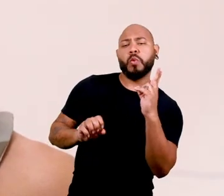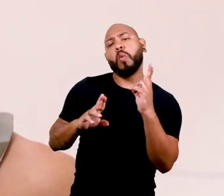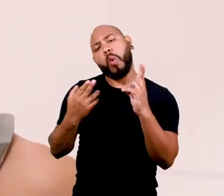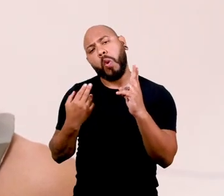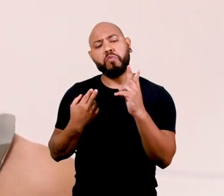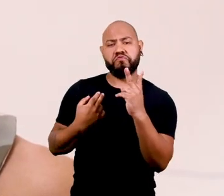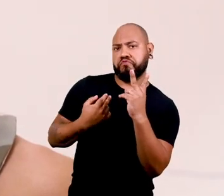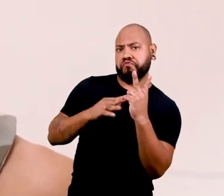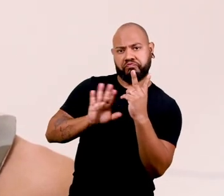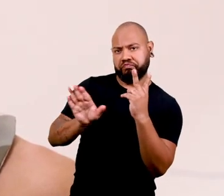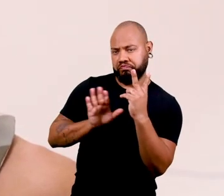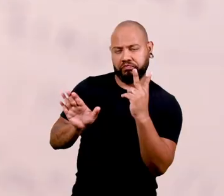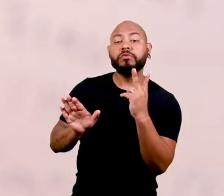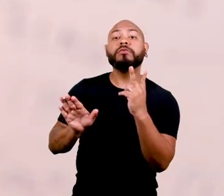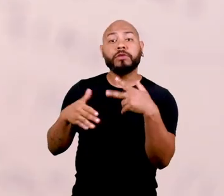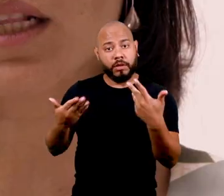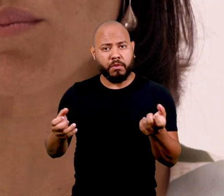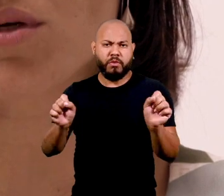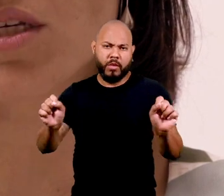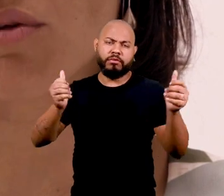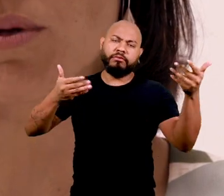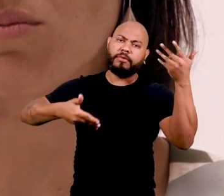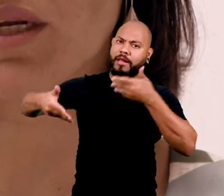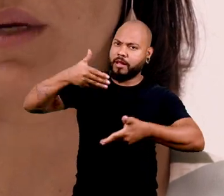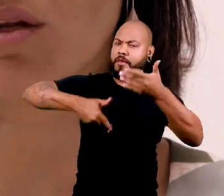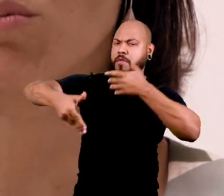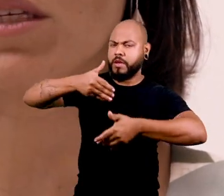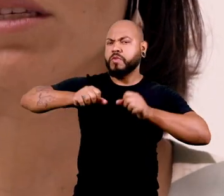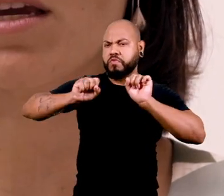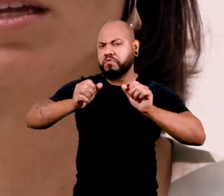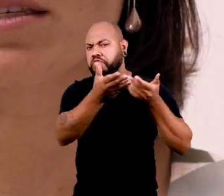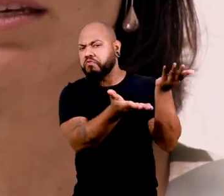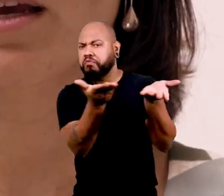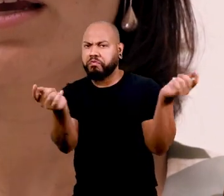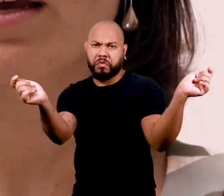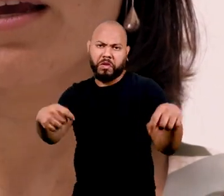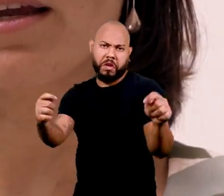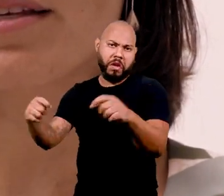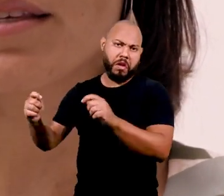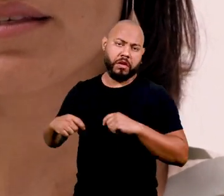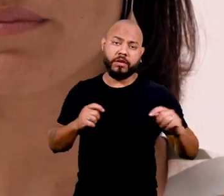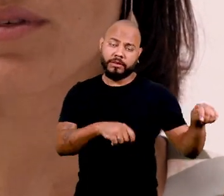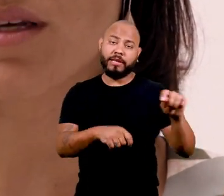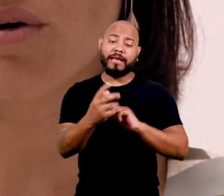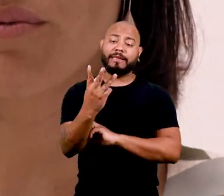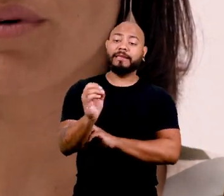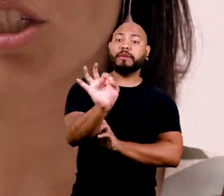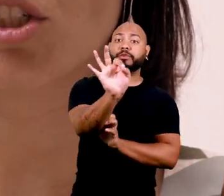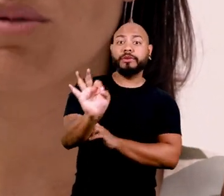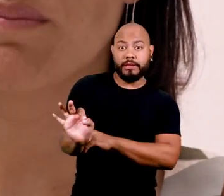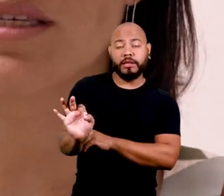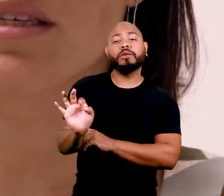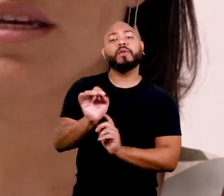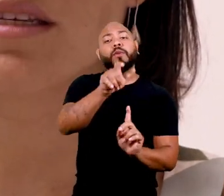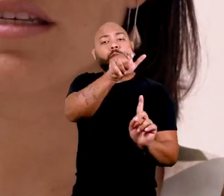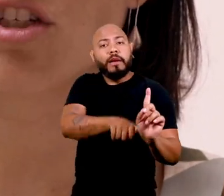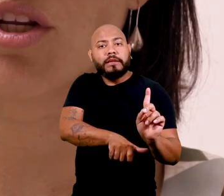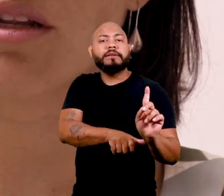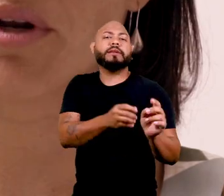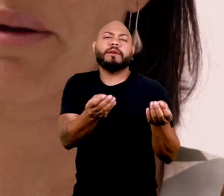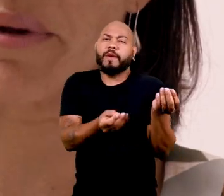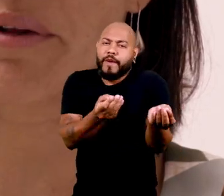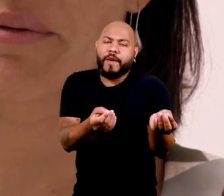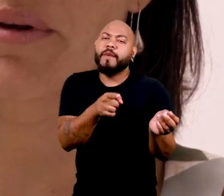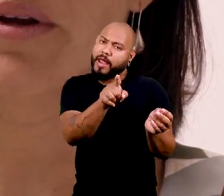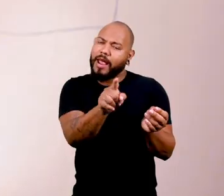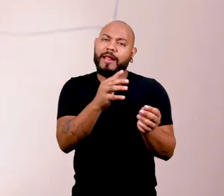mundo pode ser tratado com esses remédios, mas 30% aproximadamente dos pacientes, eles são o que a gente chama de pacientes